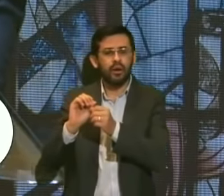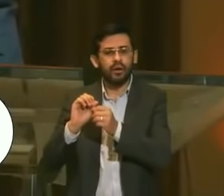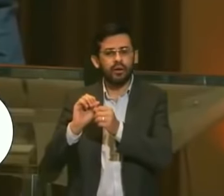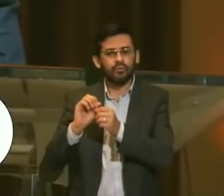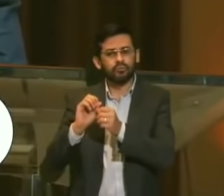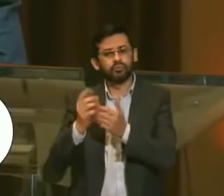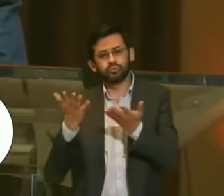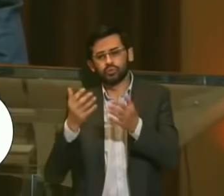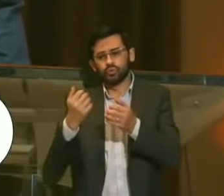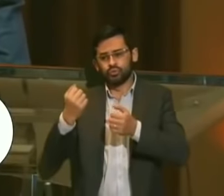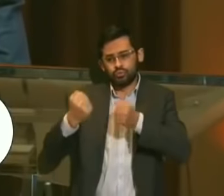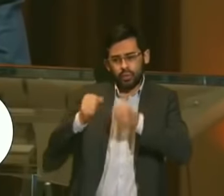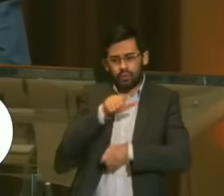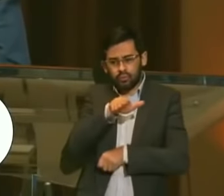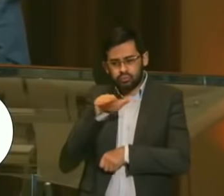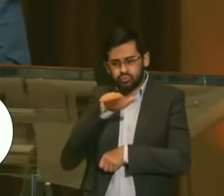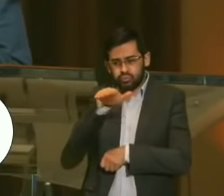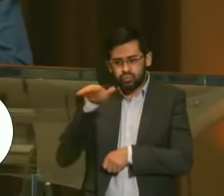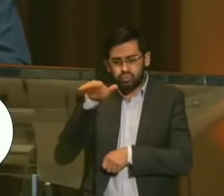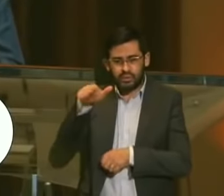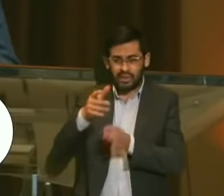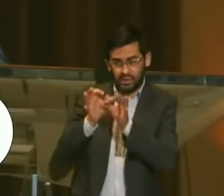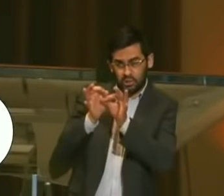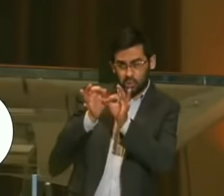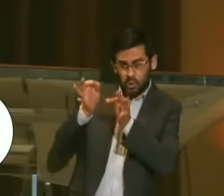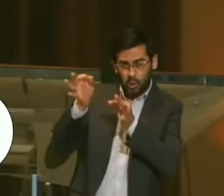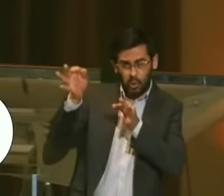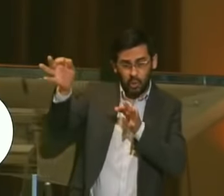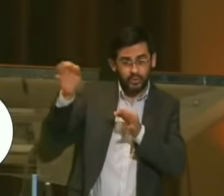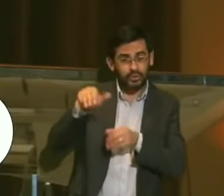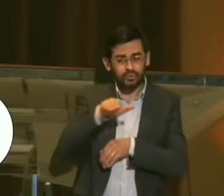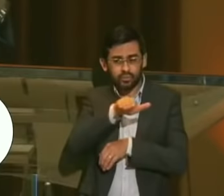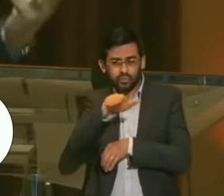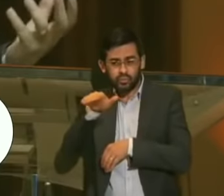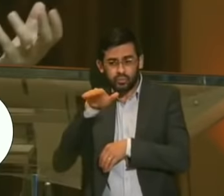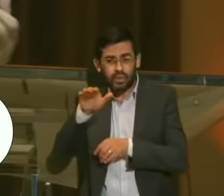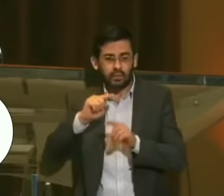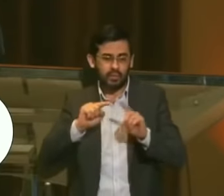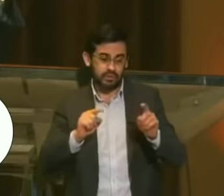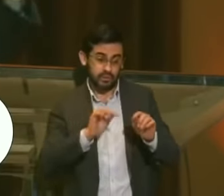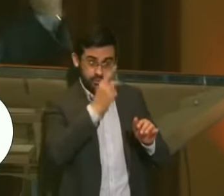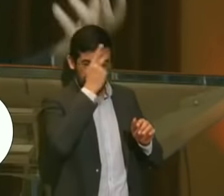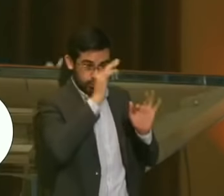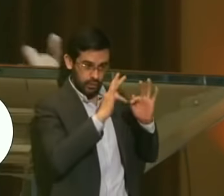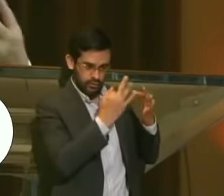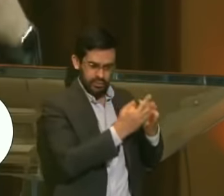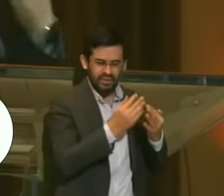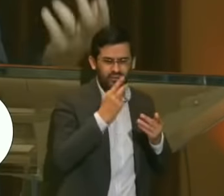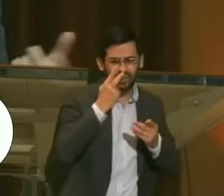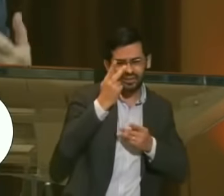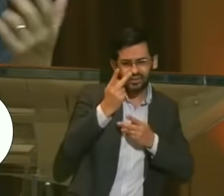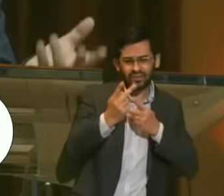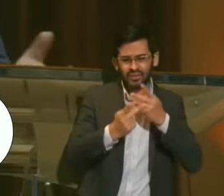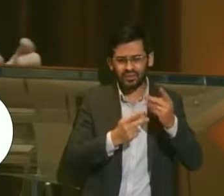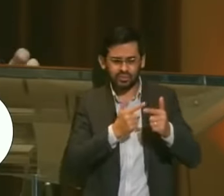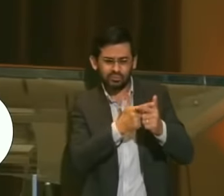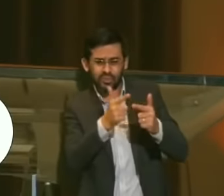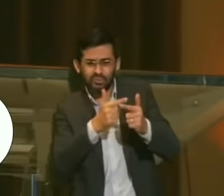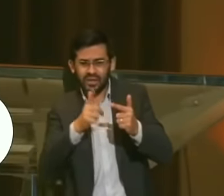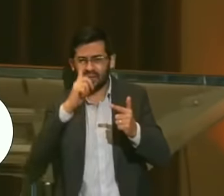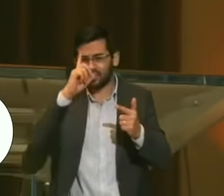um trajeto de carro relativamente longo, e a pessoa foi contando um pouco da história da família, das lutas,